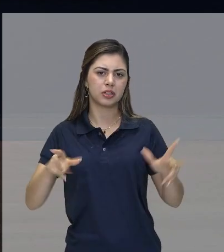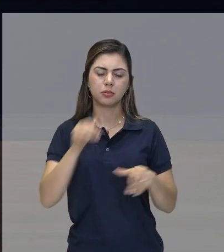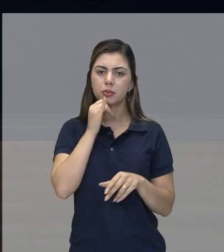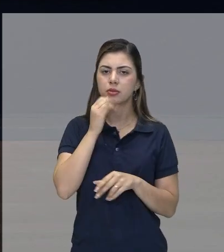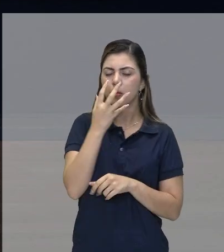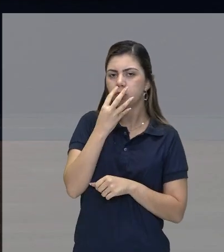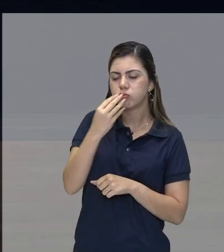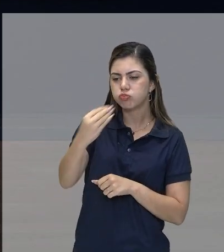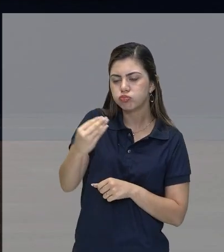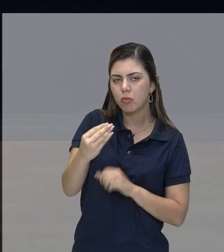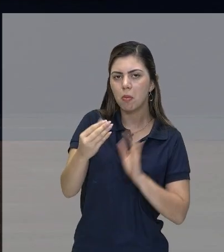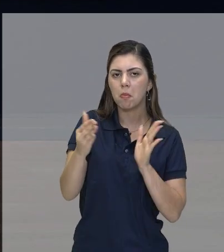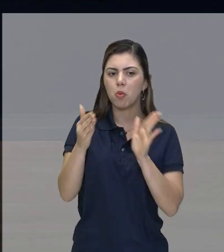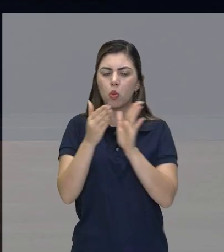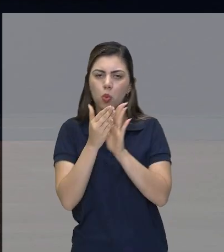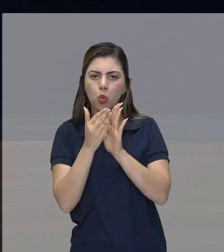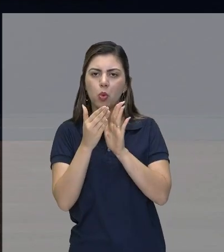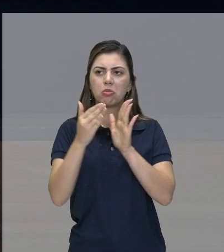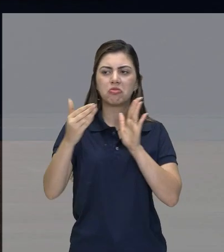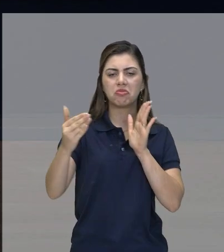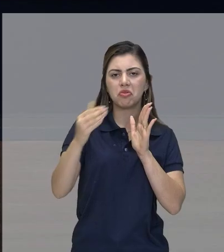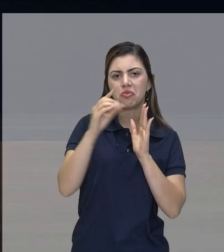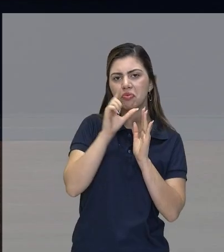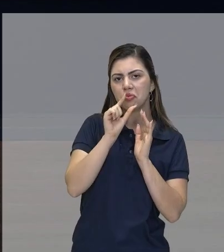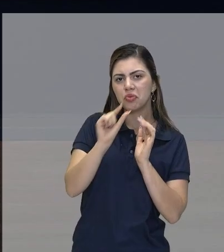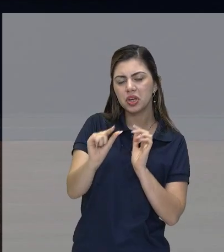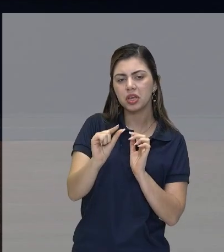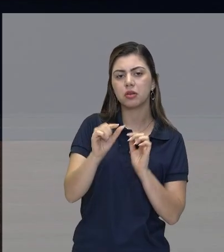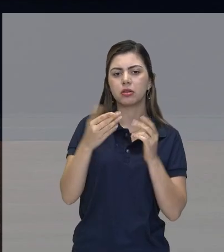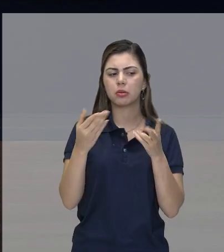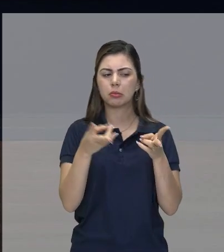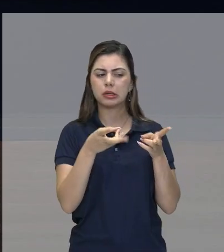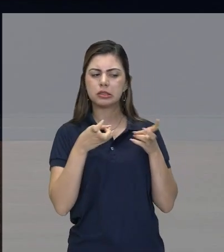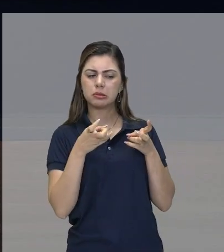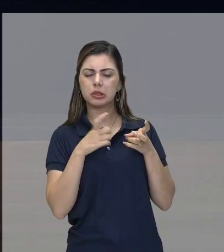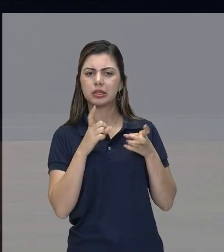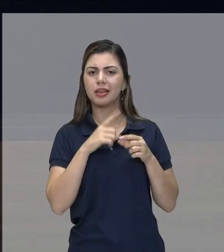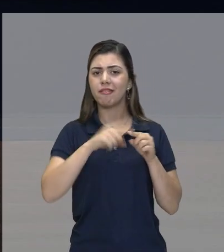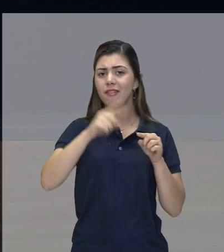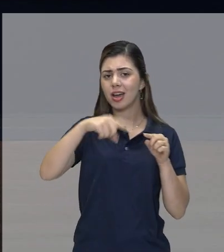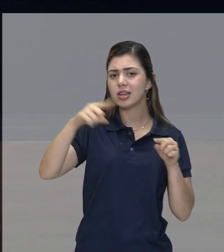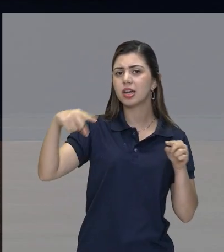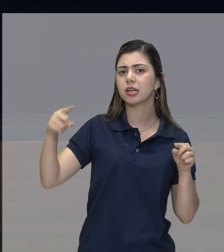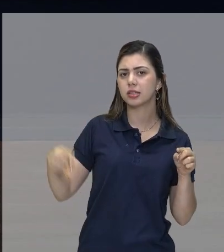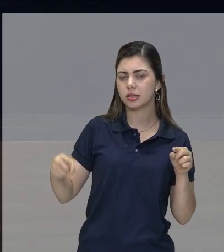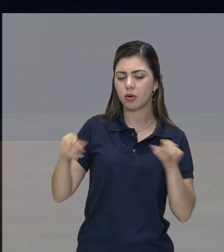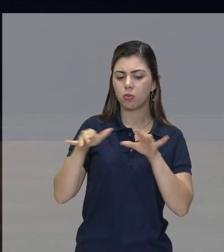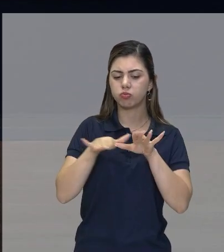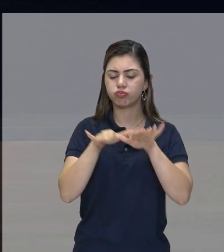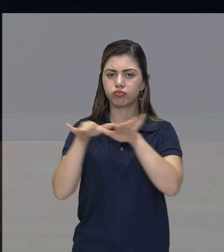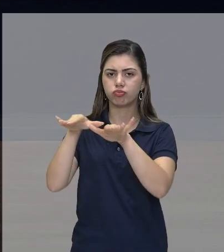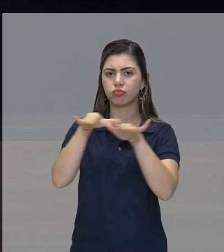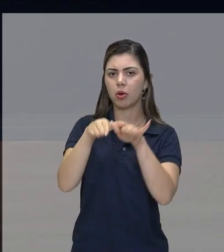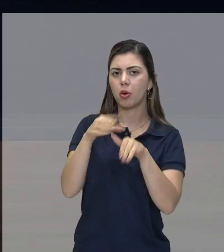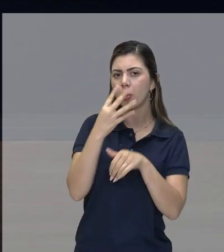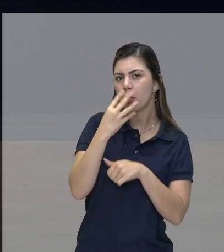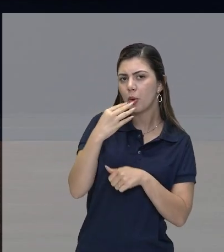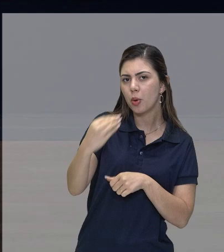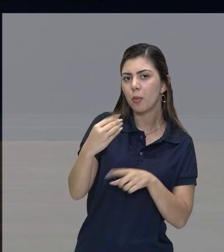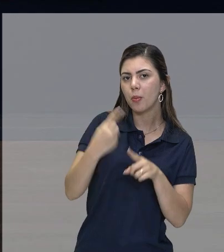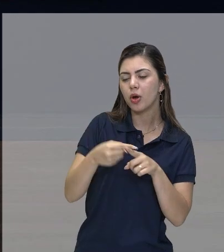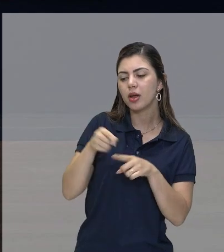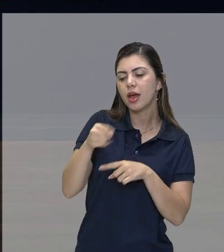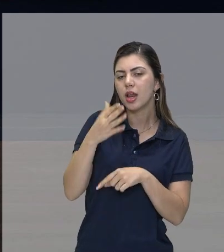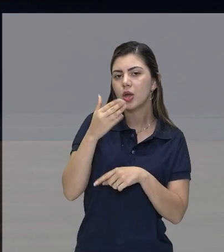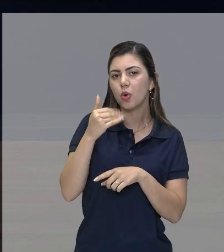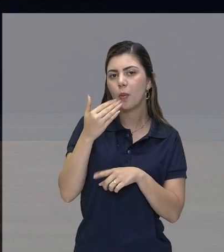mais fino, bico mais grosso. Ele observou que essa variação, por exemplo, no bico dos tentilhões, era de acordo com o tipo de